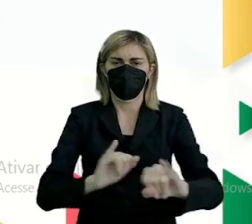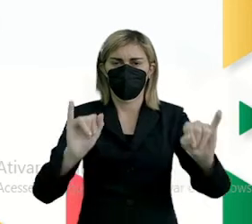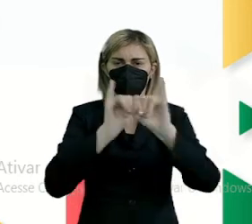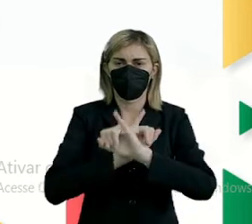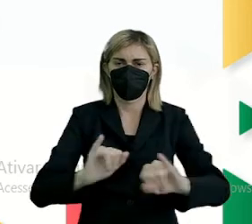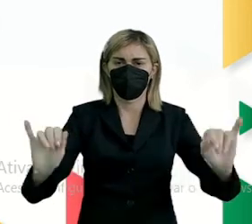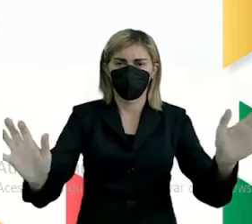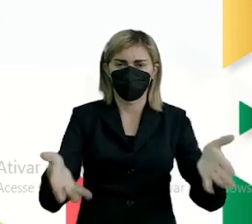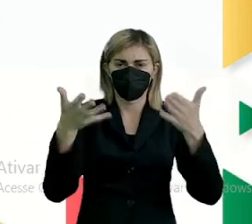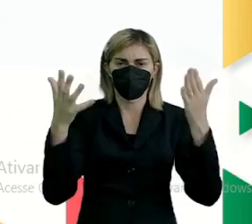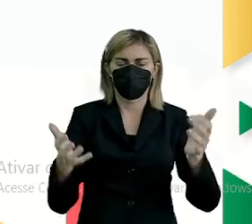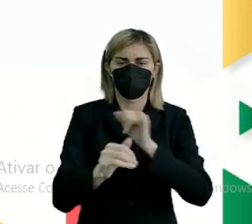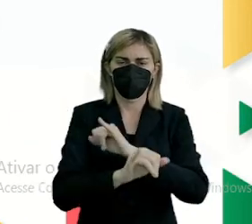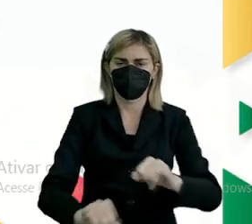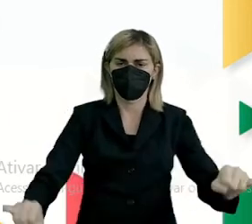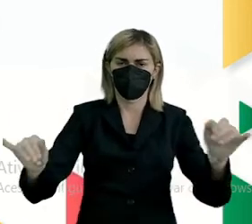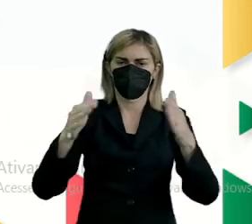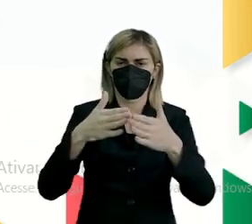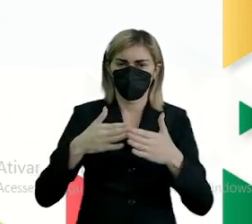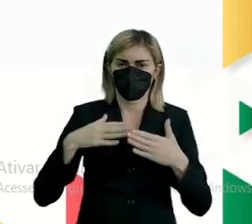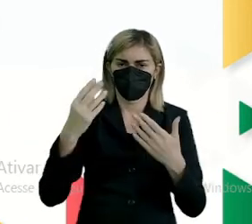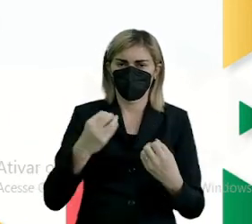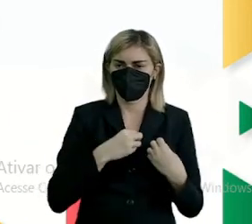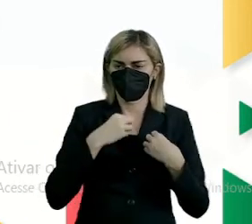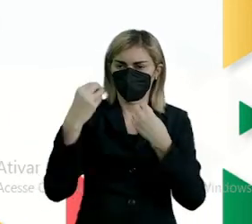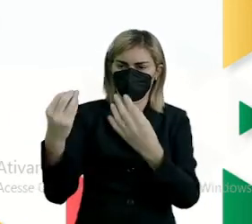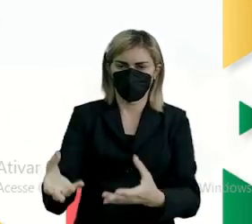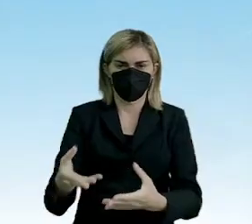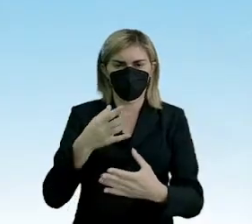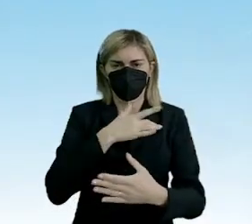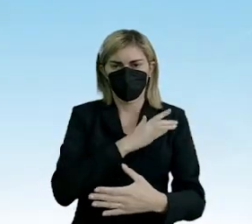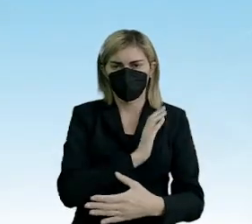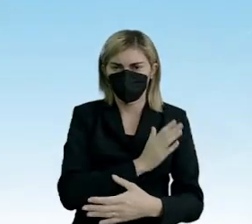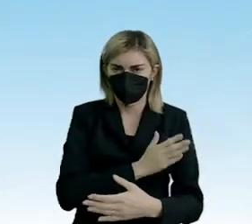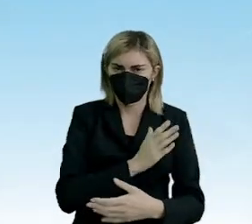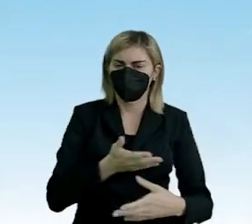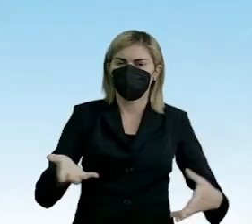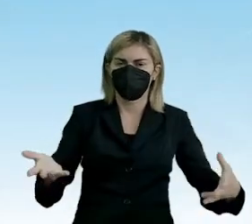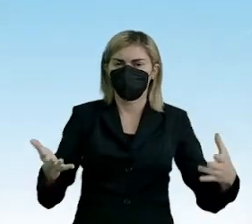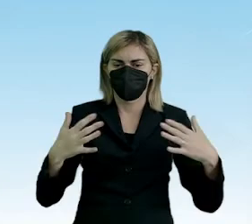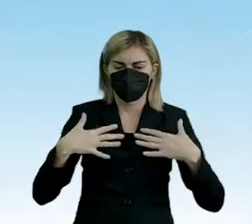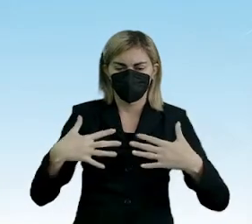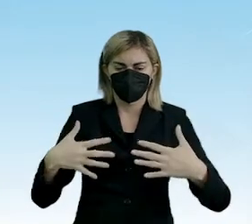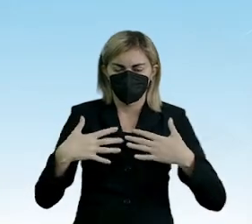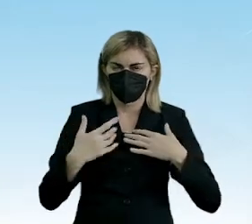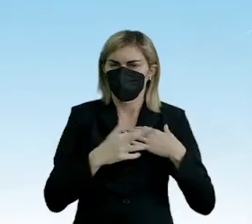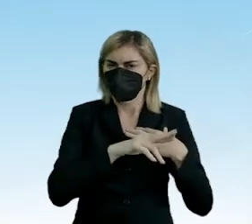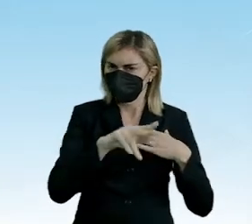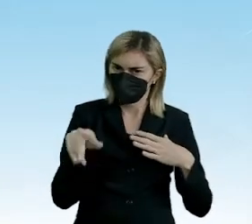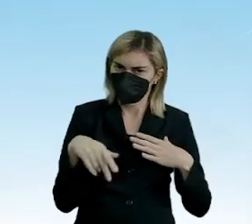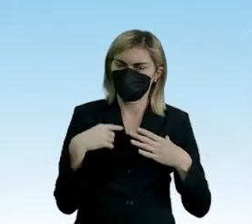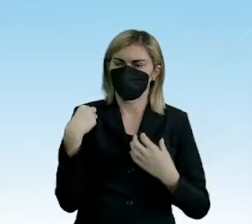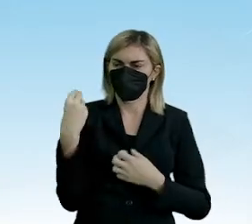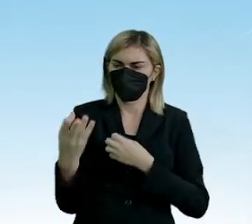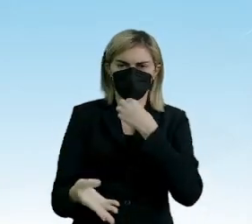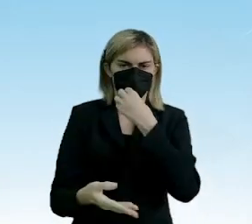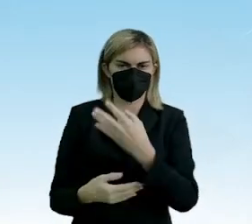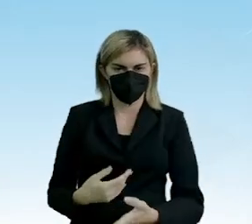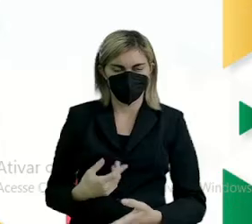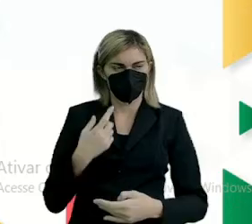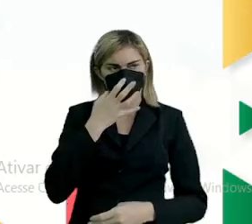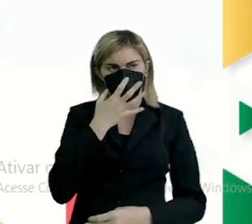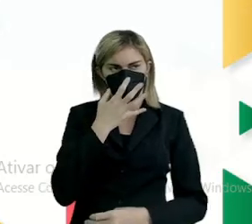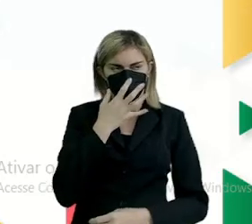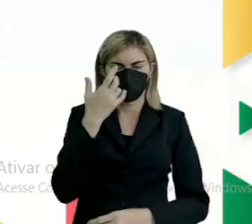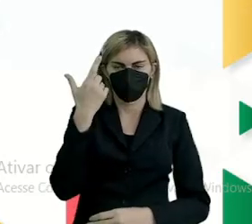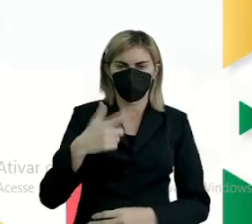campanha, certo? Campanha de doação de órgãos. Então aí nós temos, olhem que eu gostaria que vocês observassem